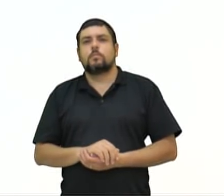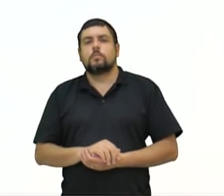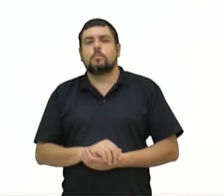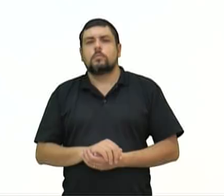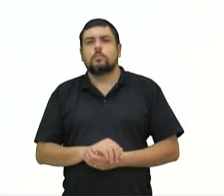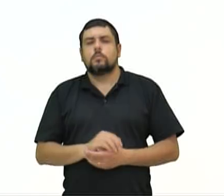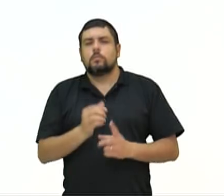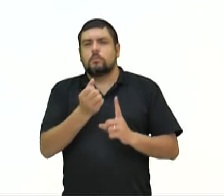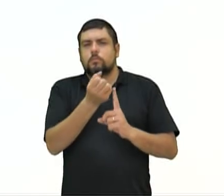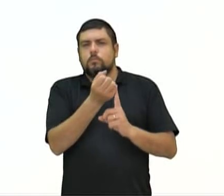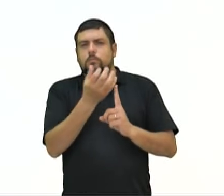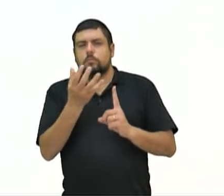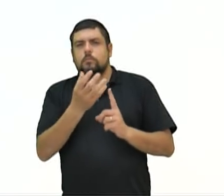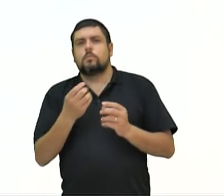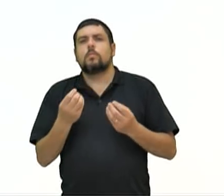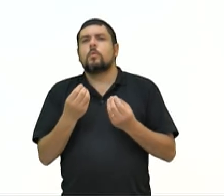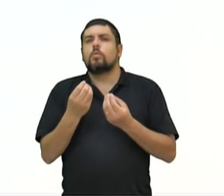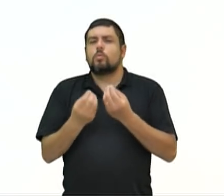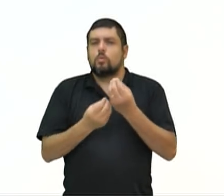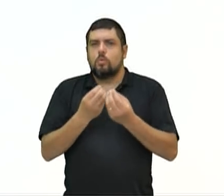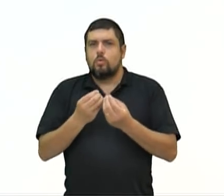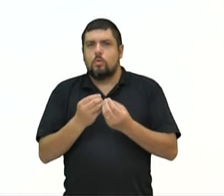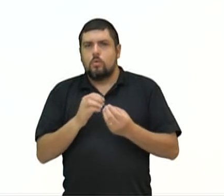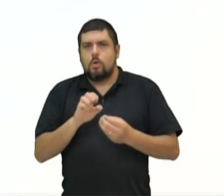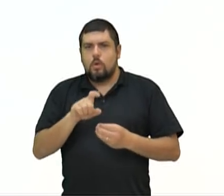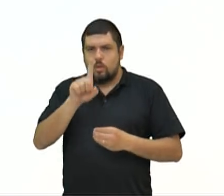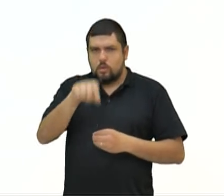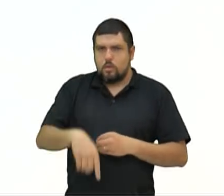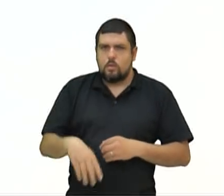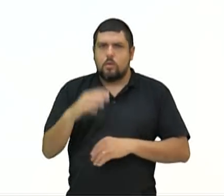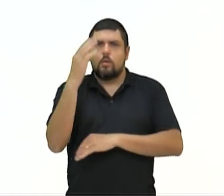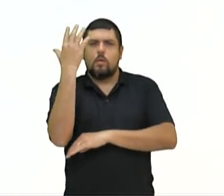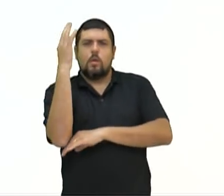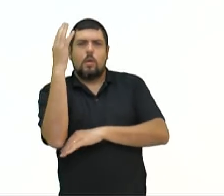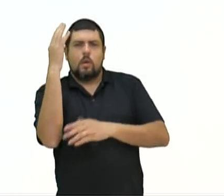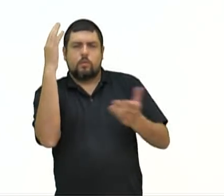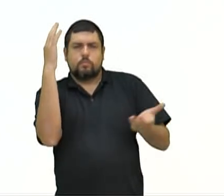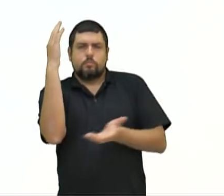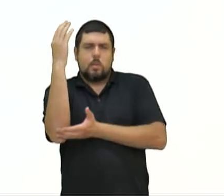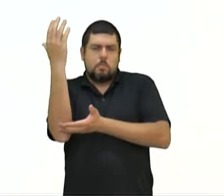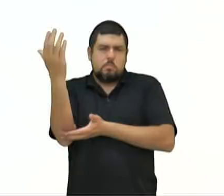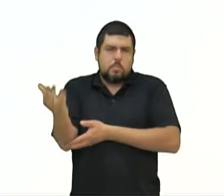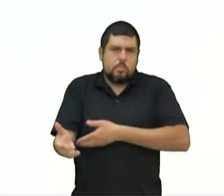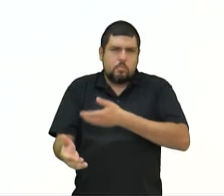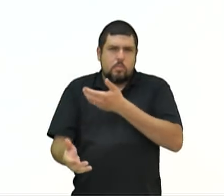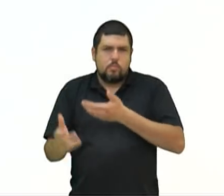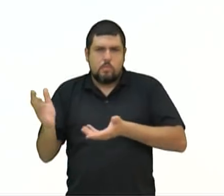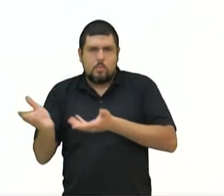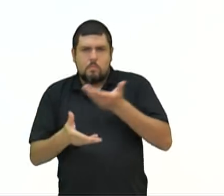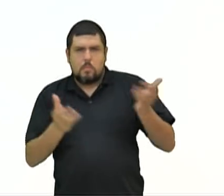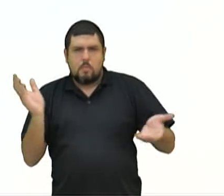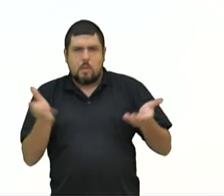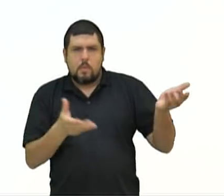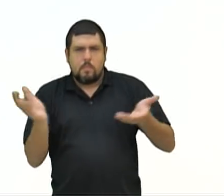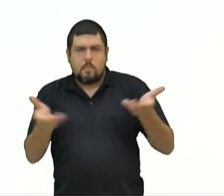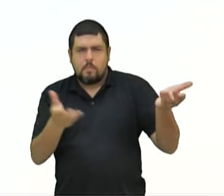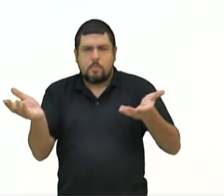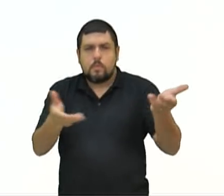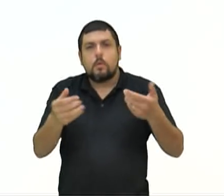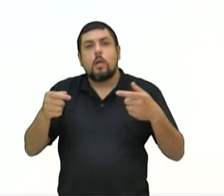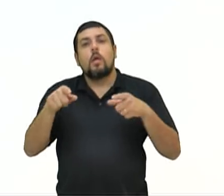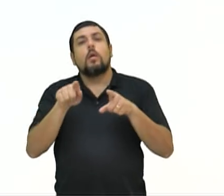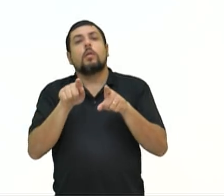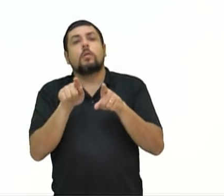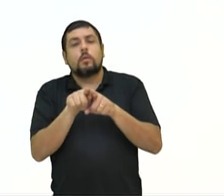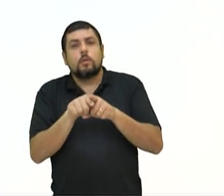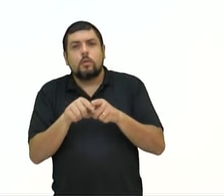Então a imagem ilustra uma situação de desmatamento de árvores, né? A gente viu que havia vários tocos ali, traz vários desenhos de